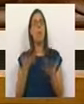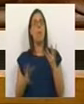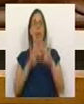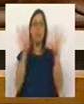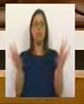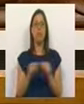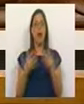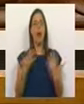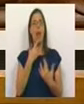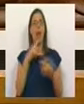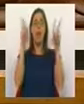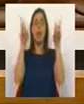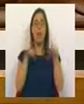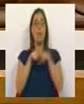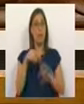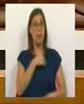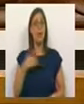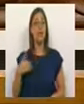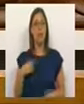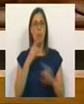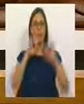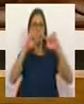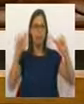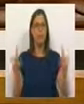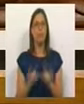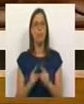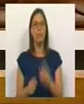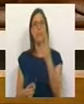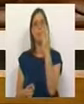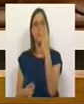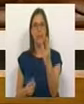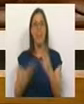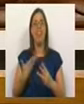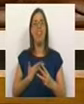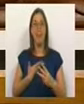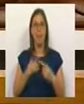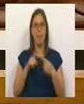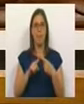da atual política da saúde pode ser sintetizado em três Ds: